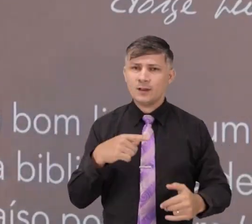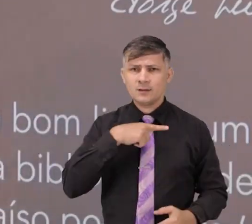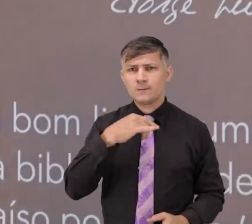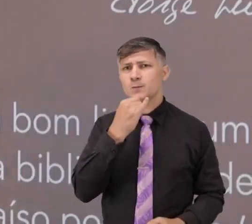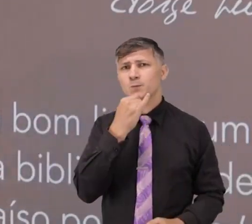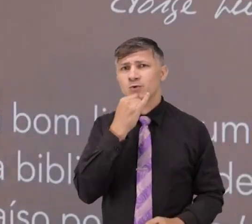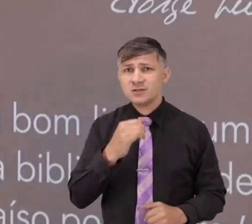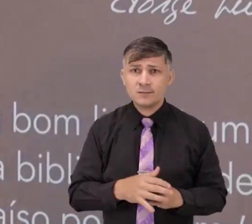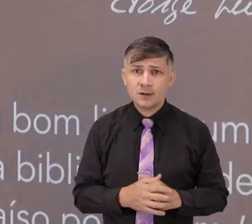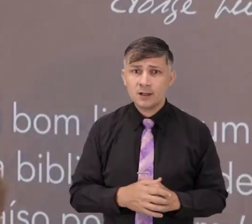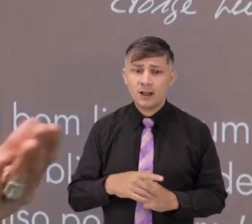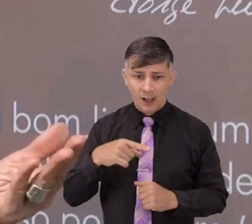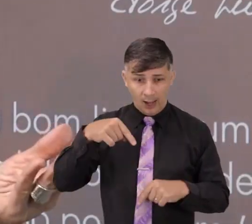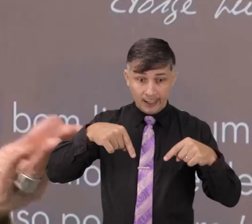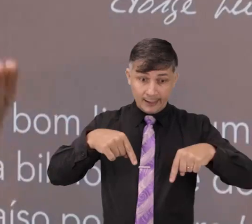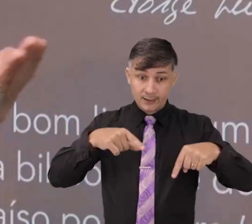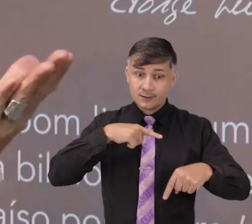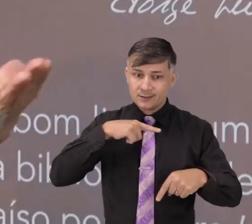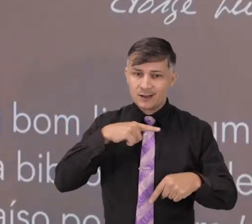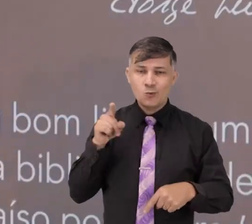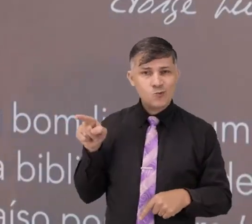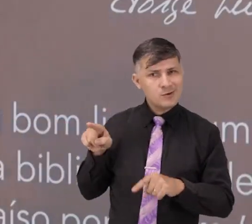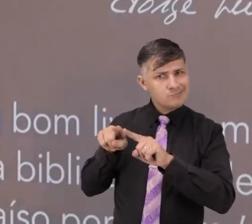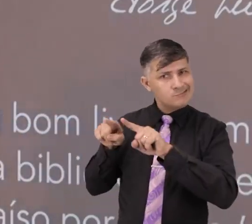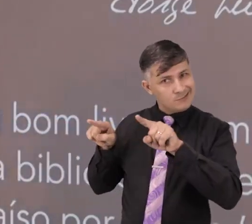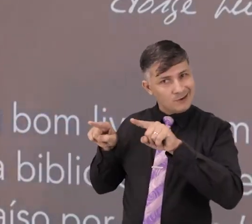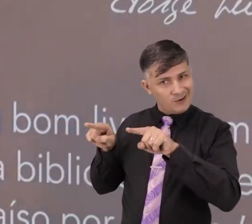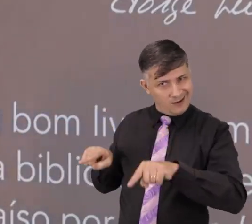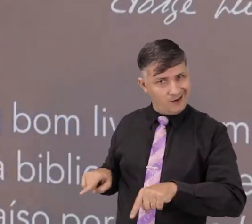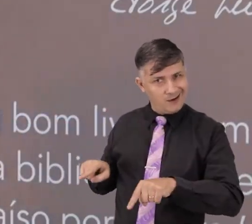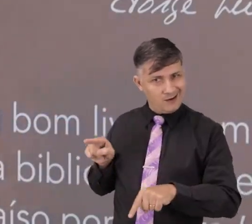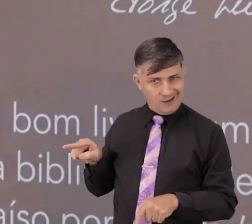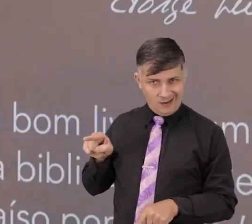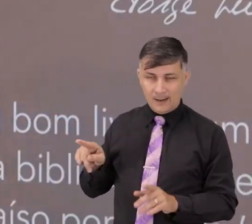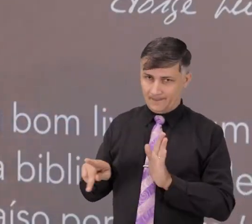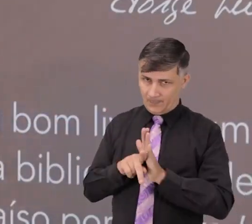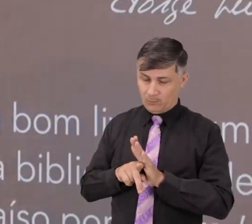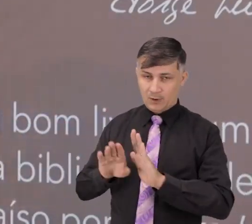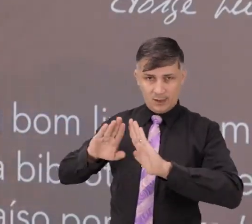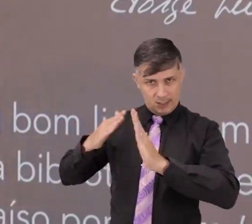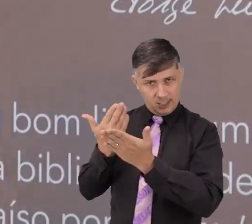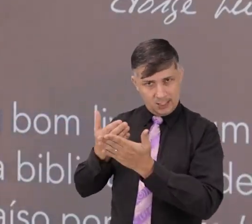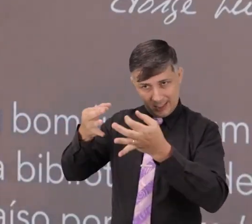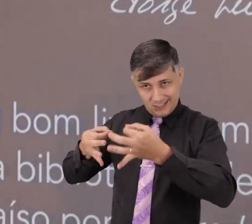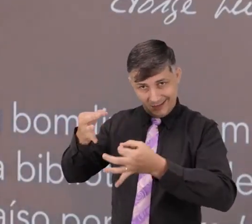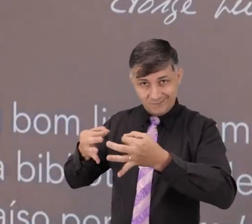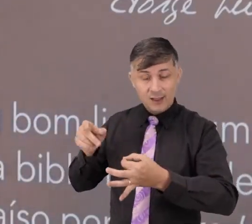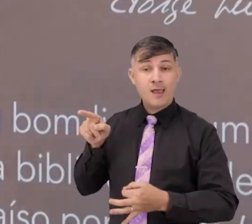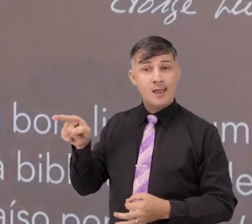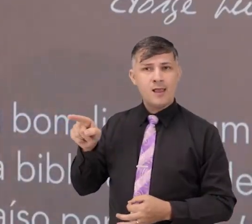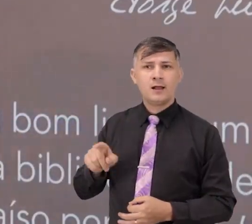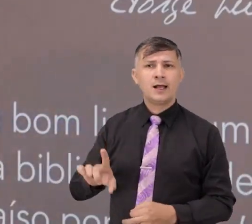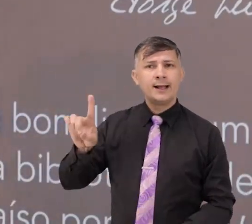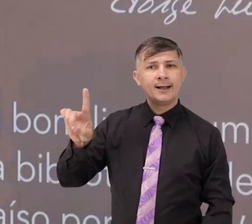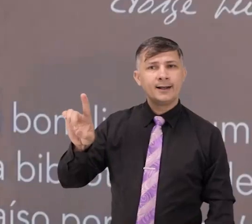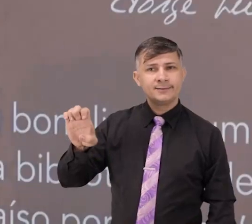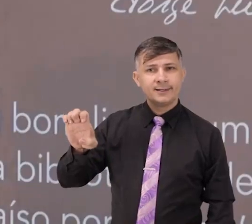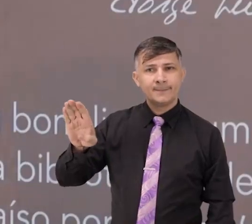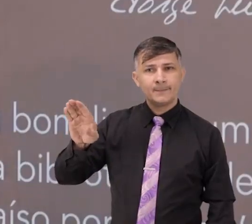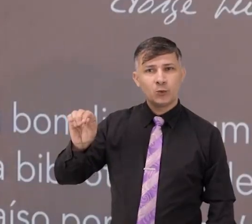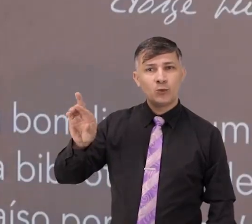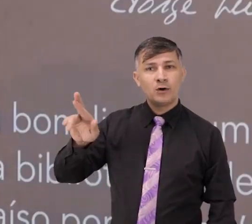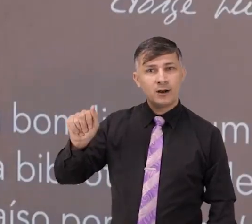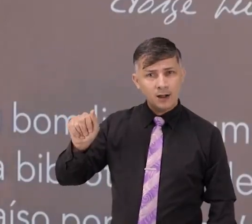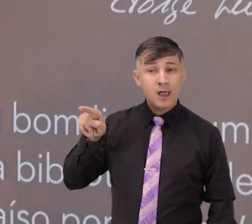grande colaboradora da Emerge, que é advogada, que é a doutora Débora Prats, que foi simplesmente alijada da sua